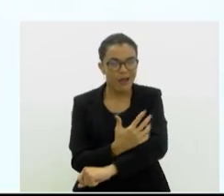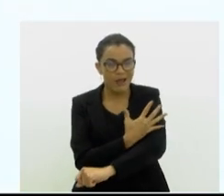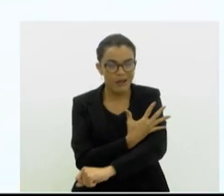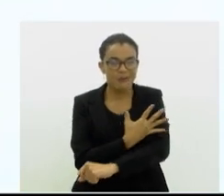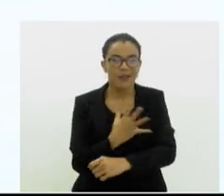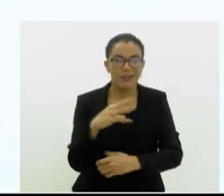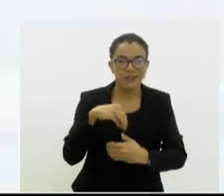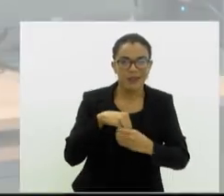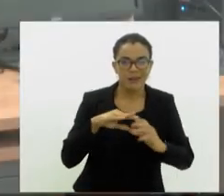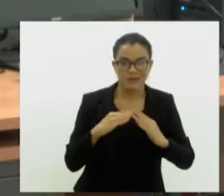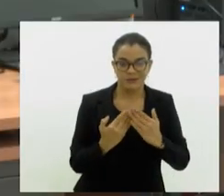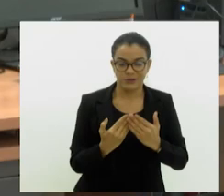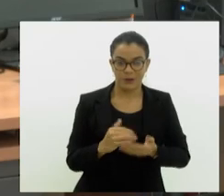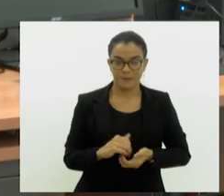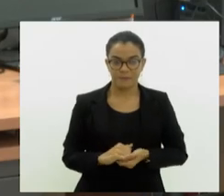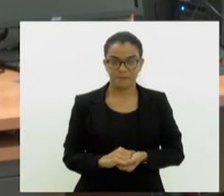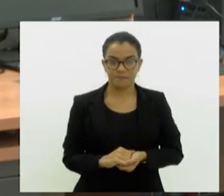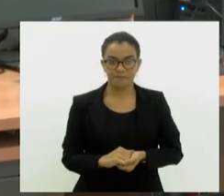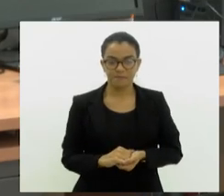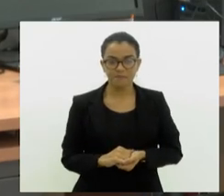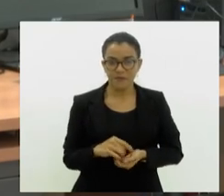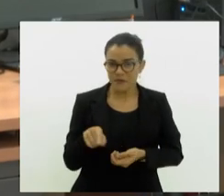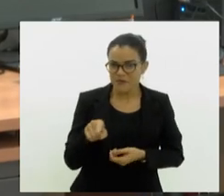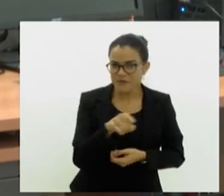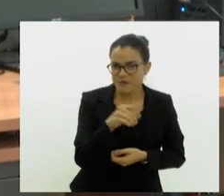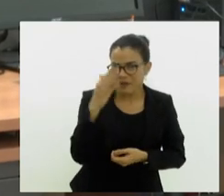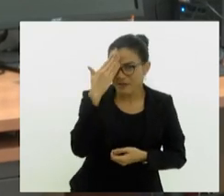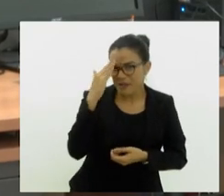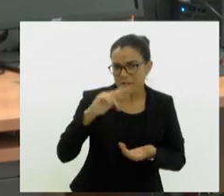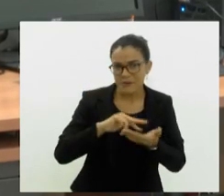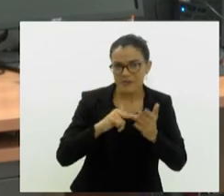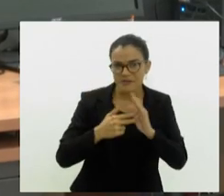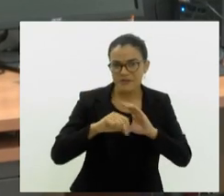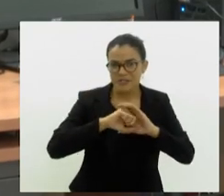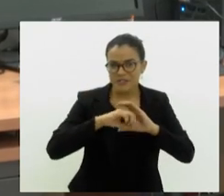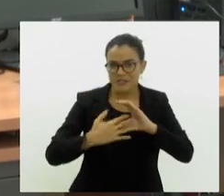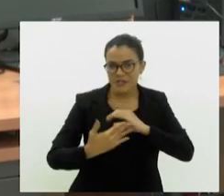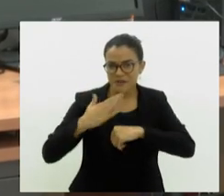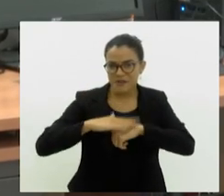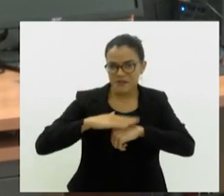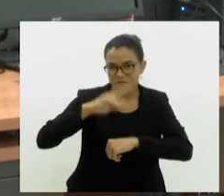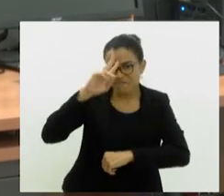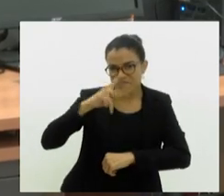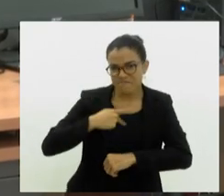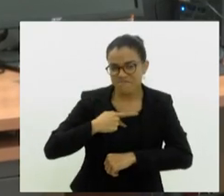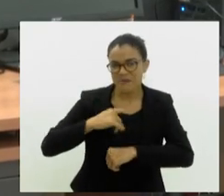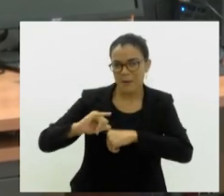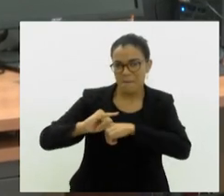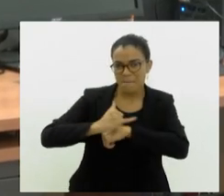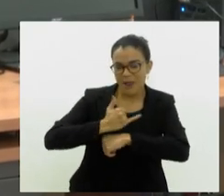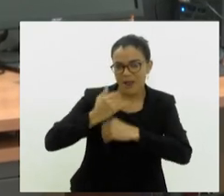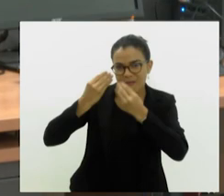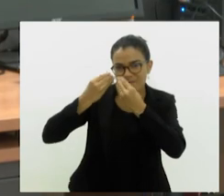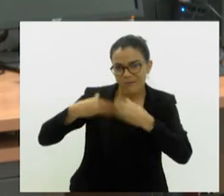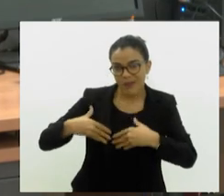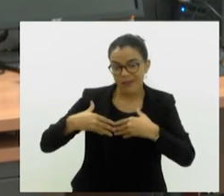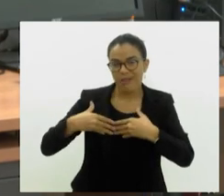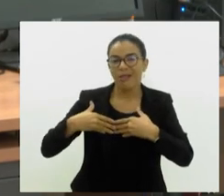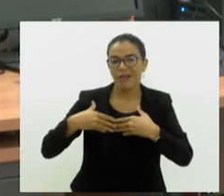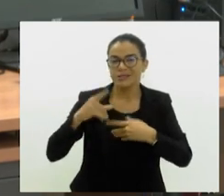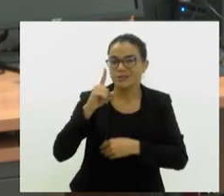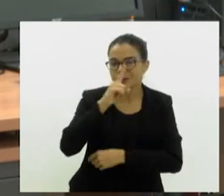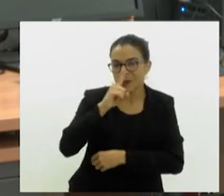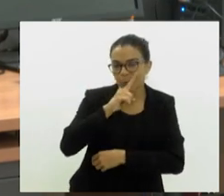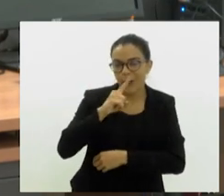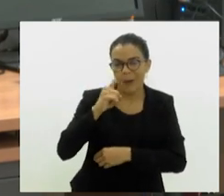na escola. E você sabe o que é a síndrome do impostor? Esse distúrbio psicológico é caracterizado